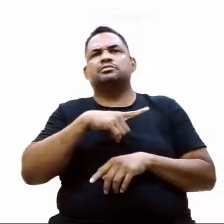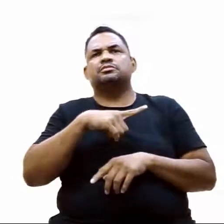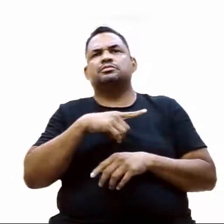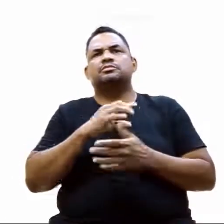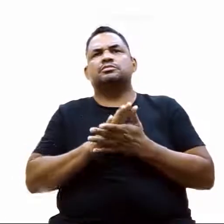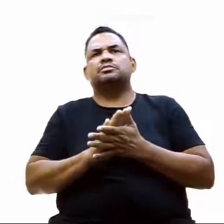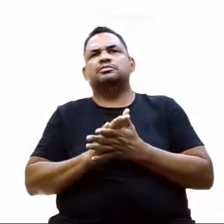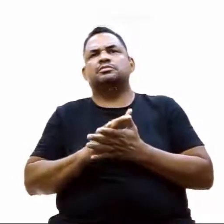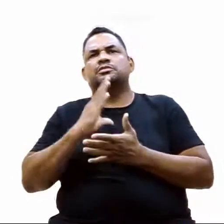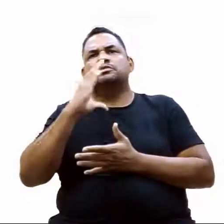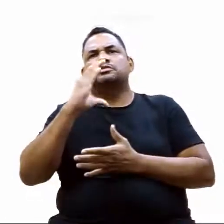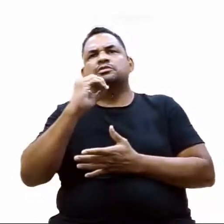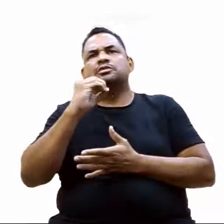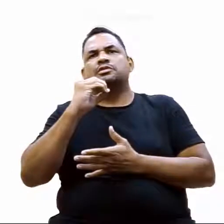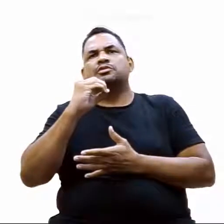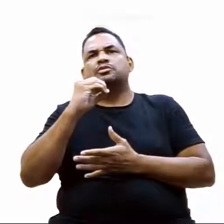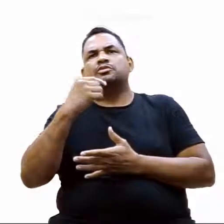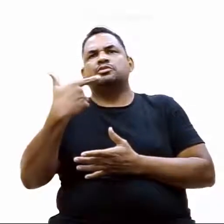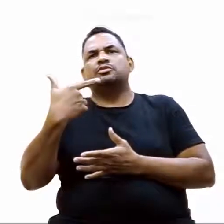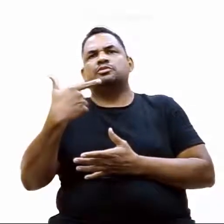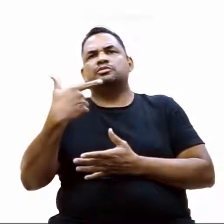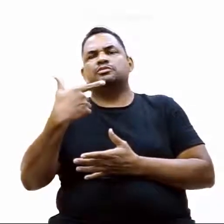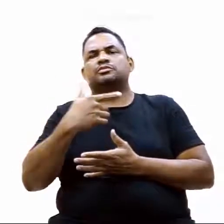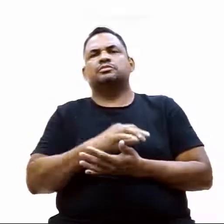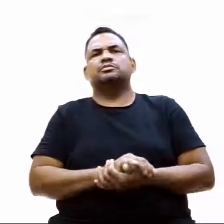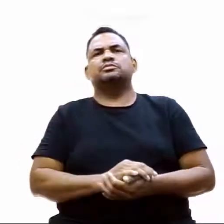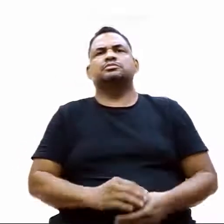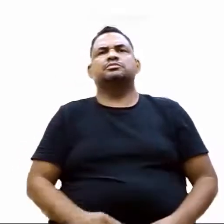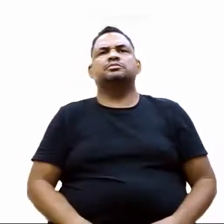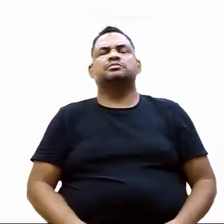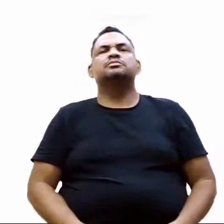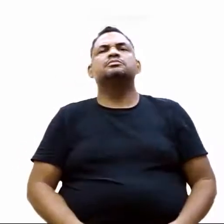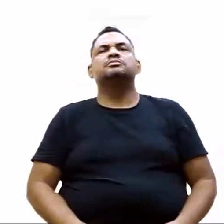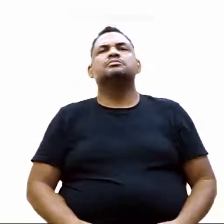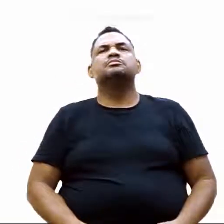de carbono, que é o gás carbônico.